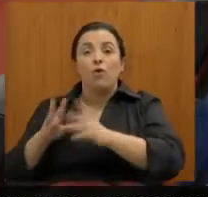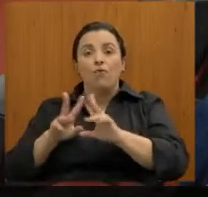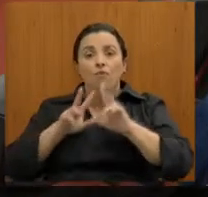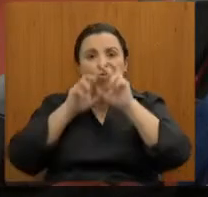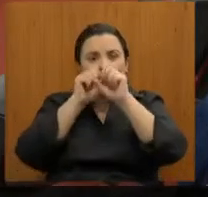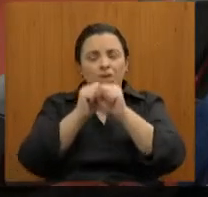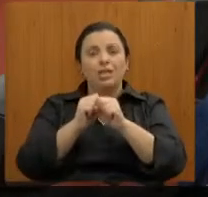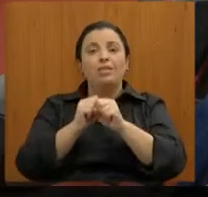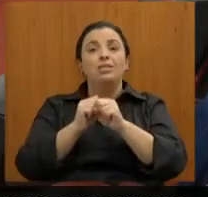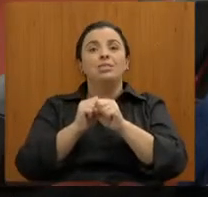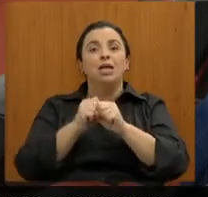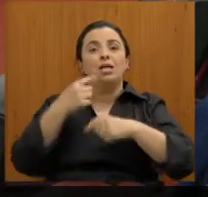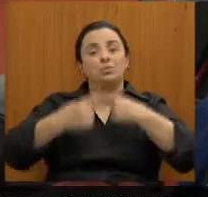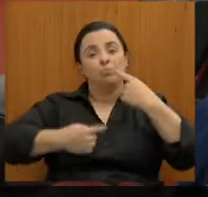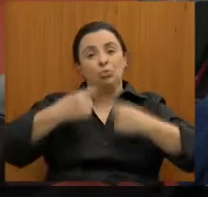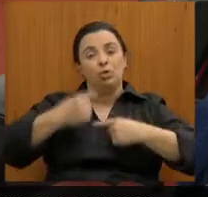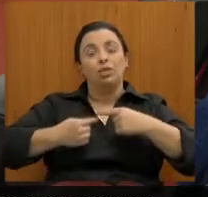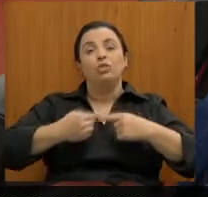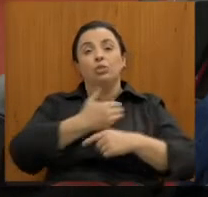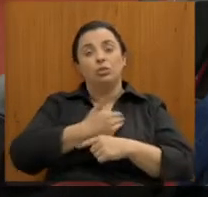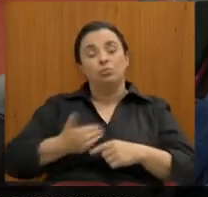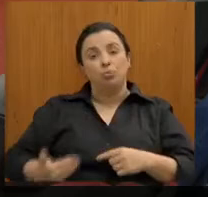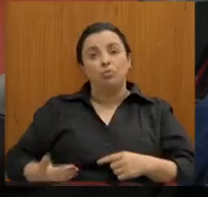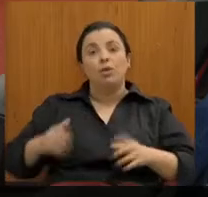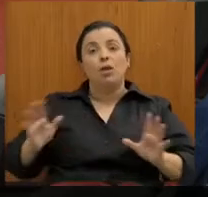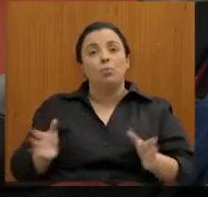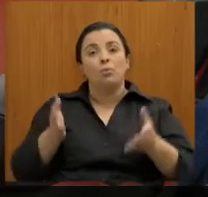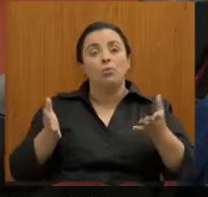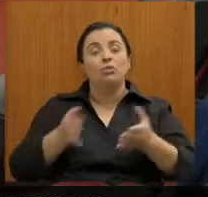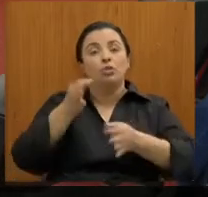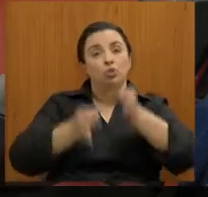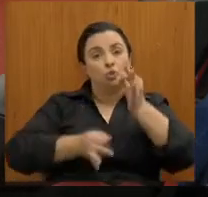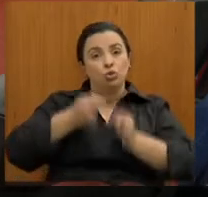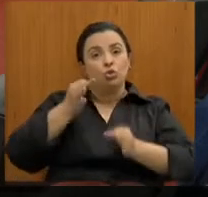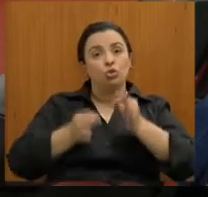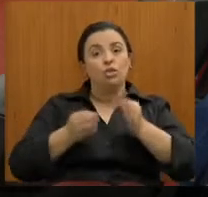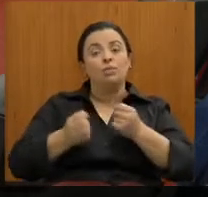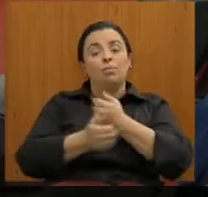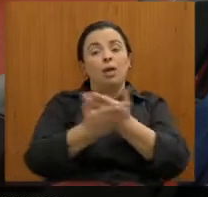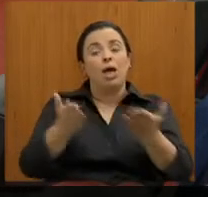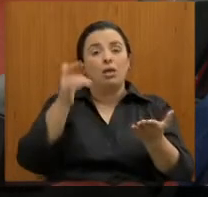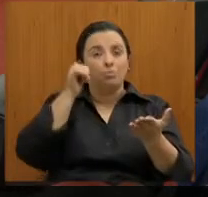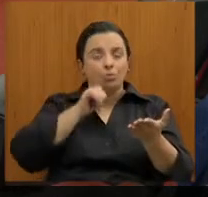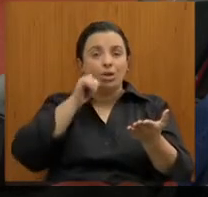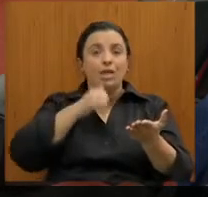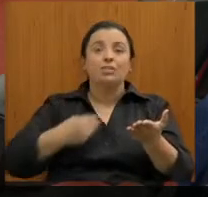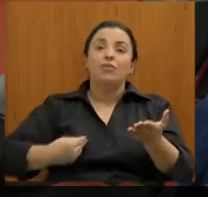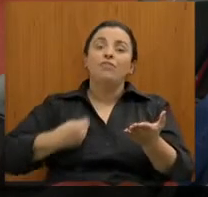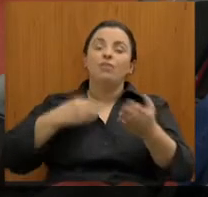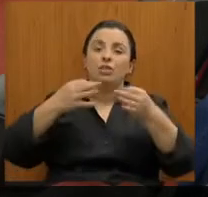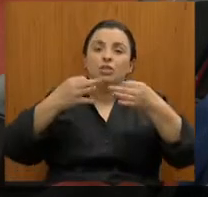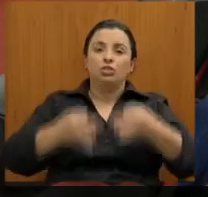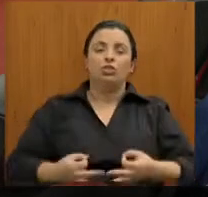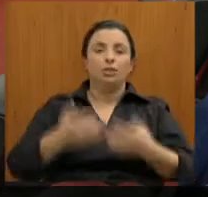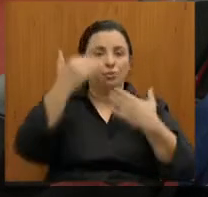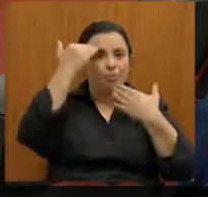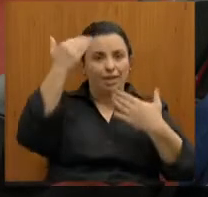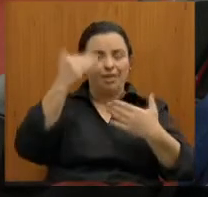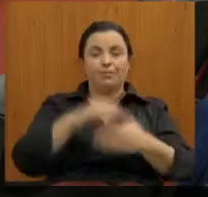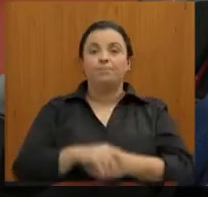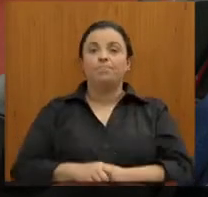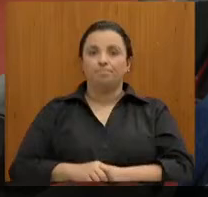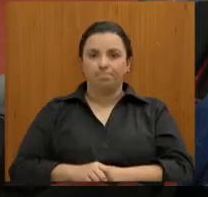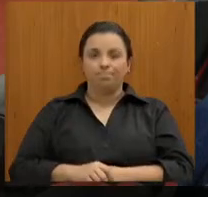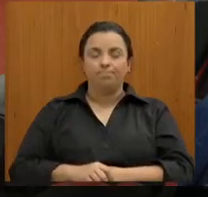né e promover aí justiça para as nossas mulheres e uma vida digna muito obrigada tá nós estamos